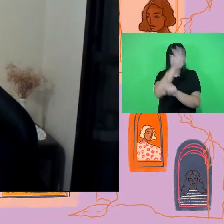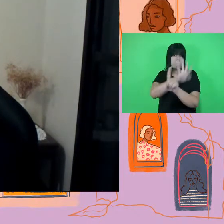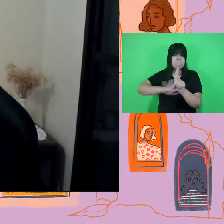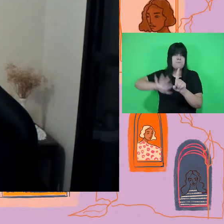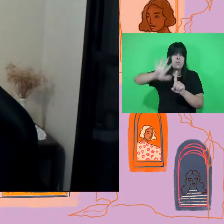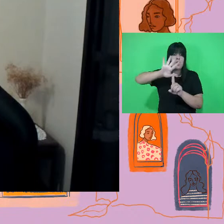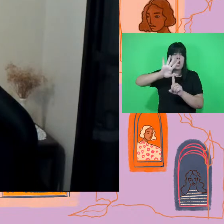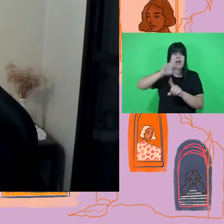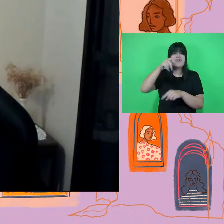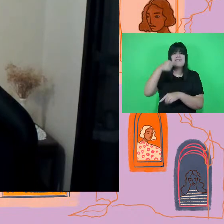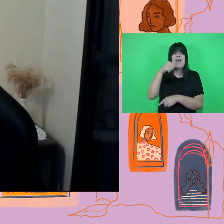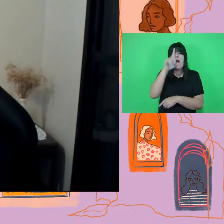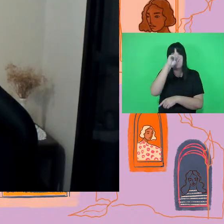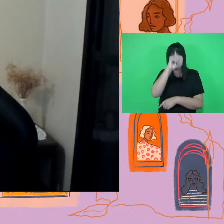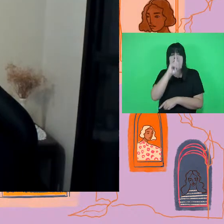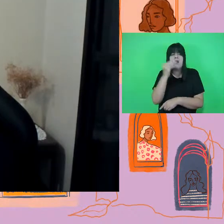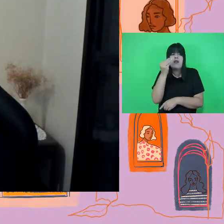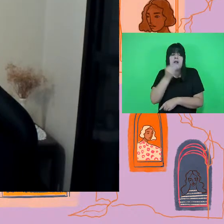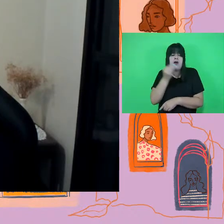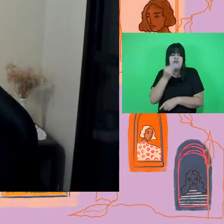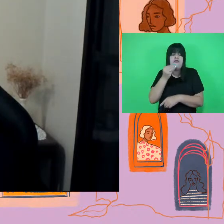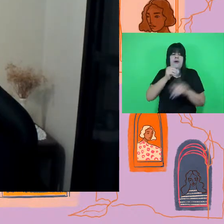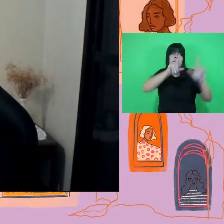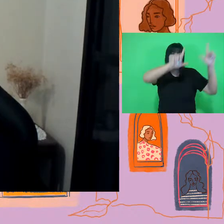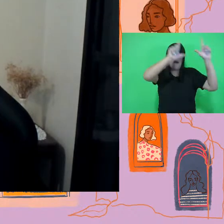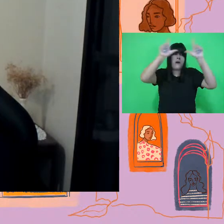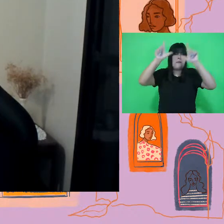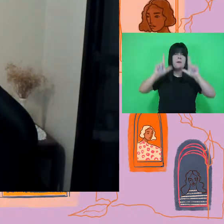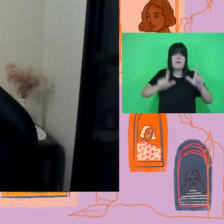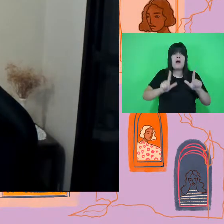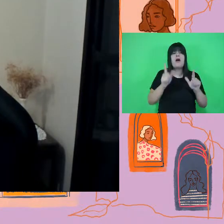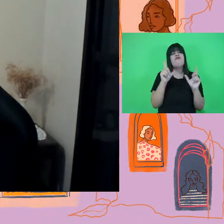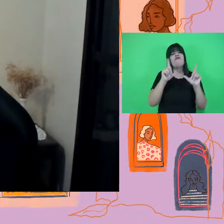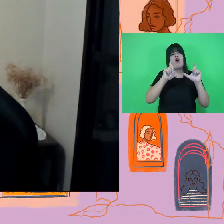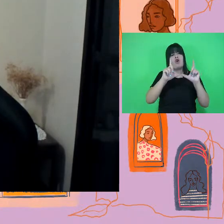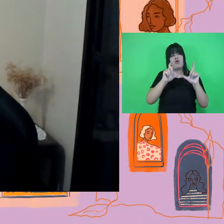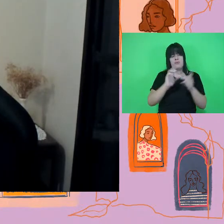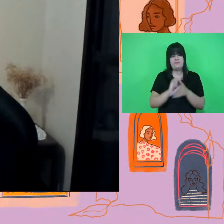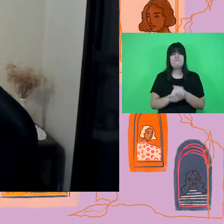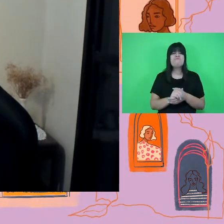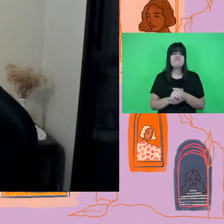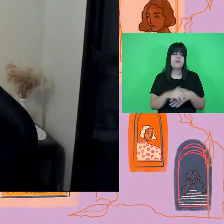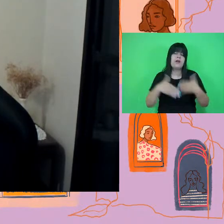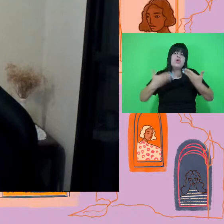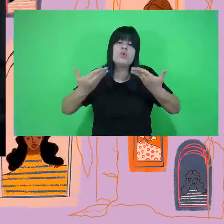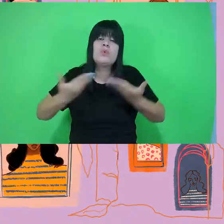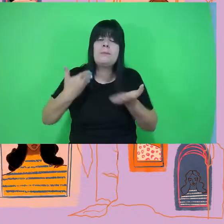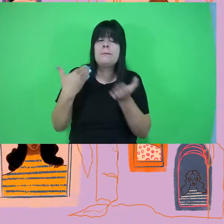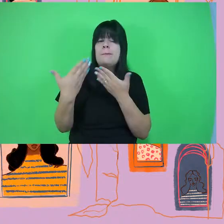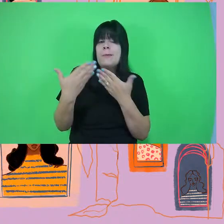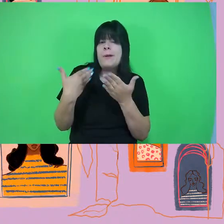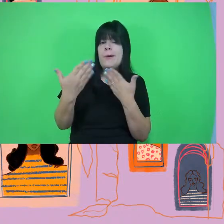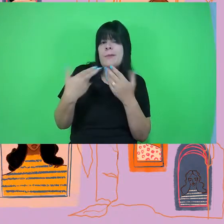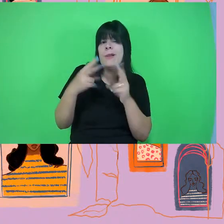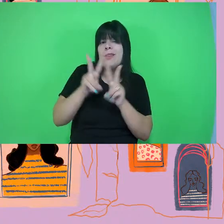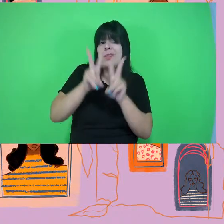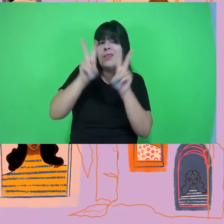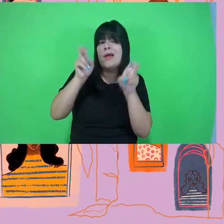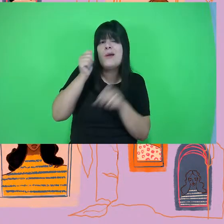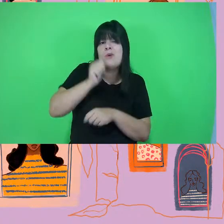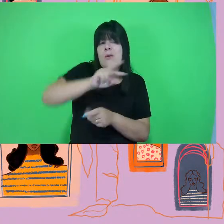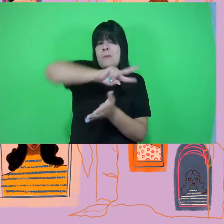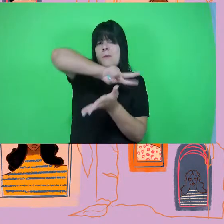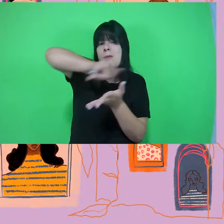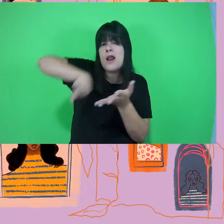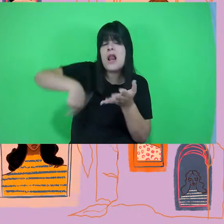parede amarela clara com quadros de fotografia. Hoje o nosso bate-papo é sobre o tema Mulheres Plurais,